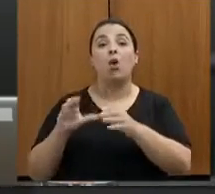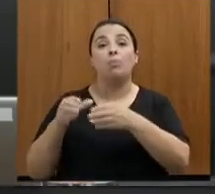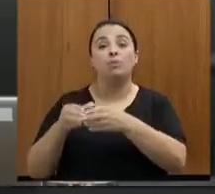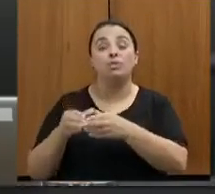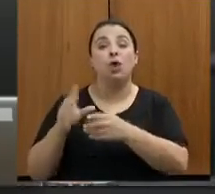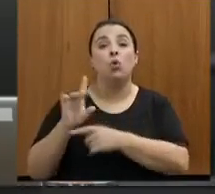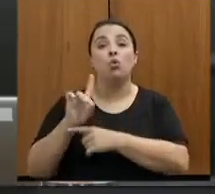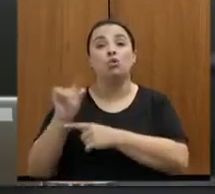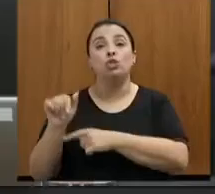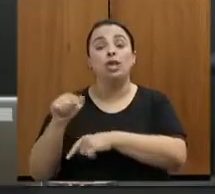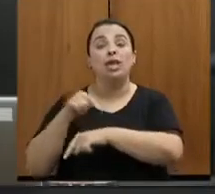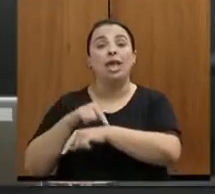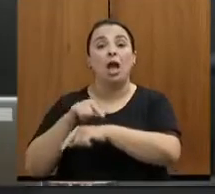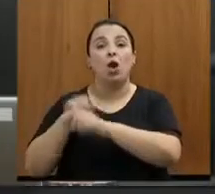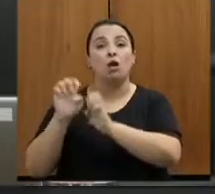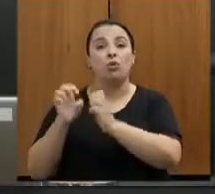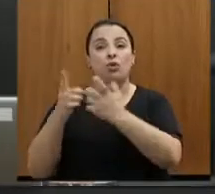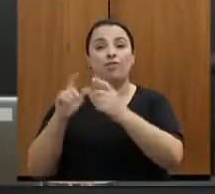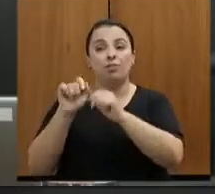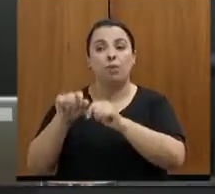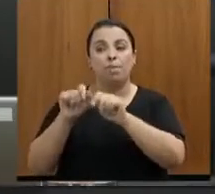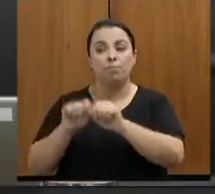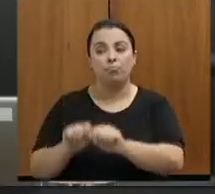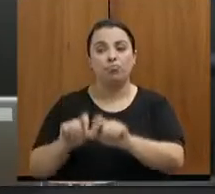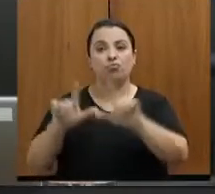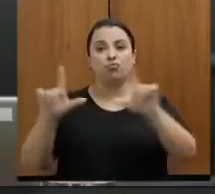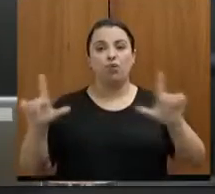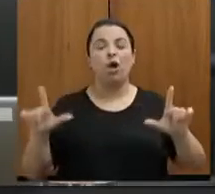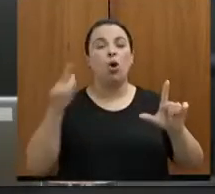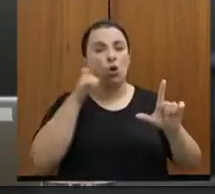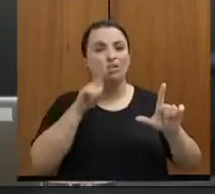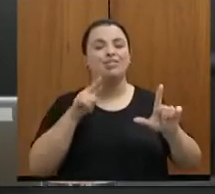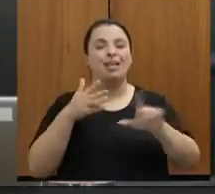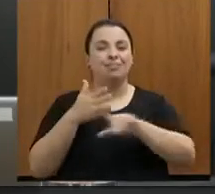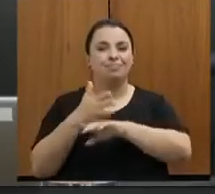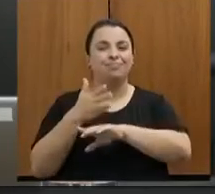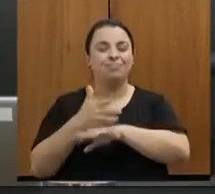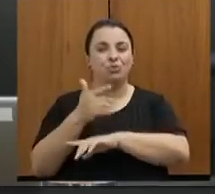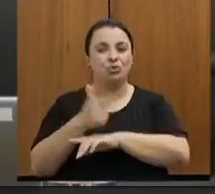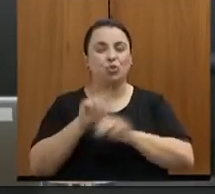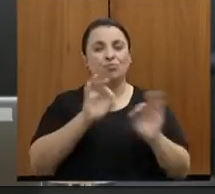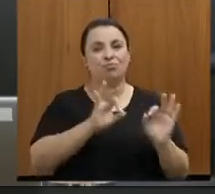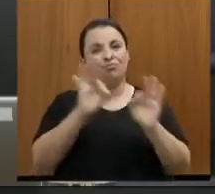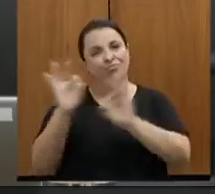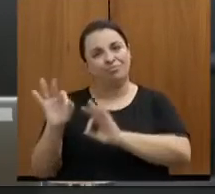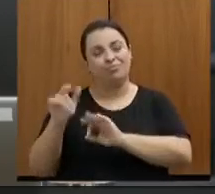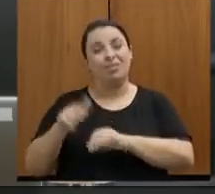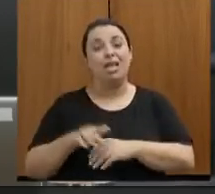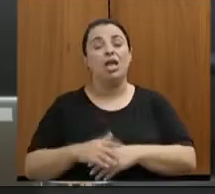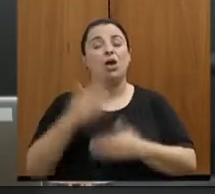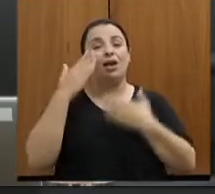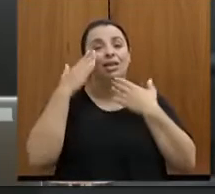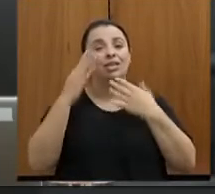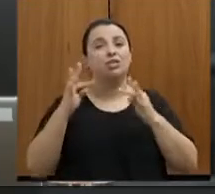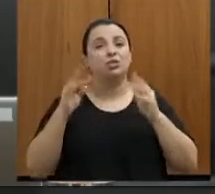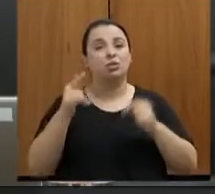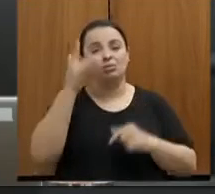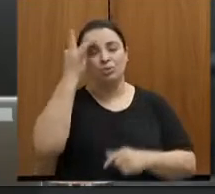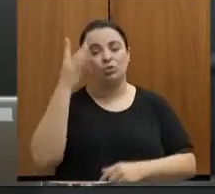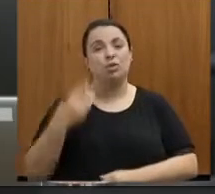E eu quero aqui mesmo agradecer a todos os participantes que vieram aqui